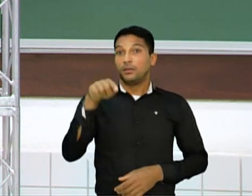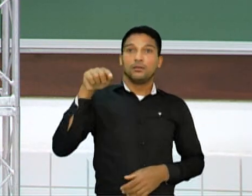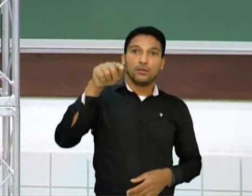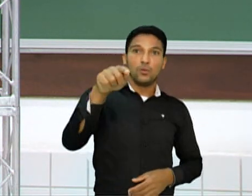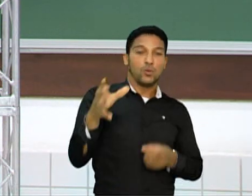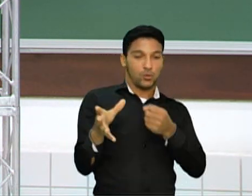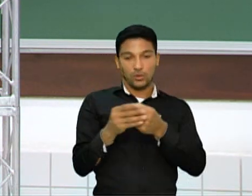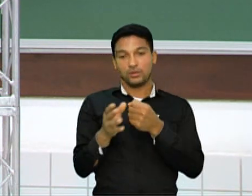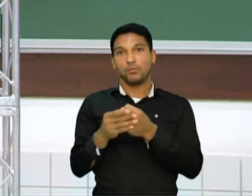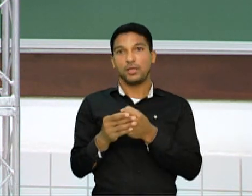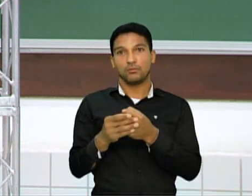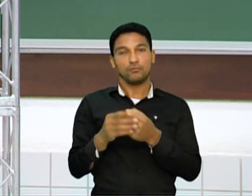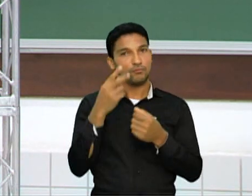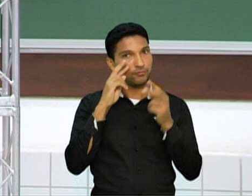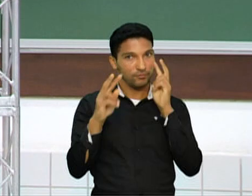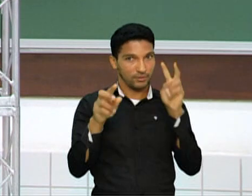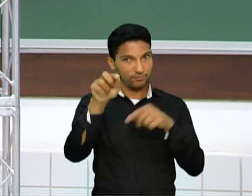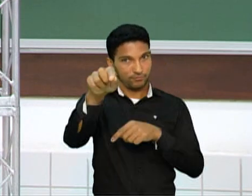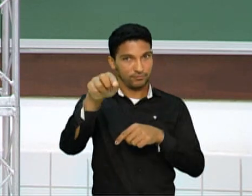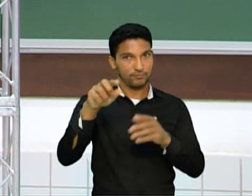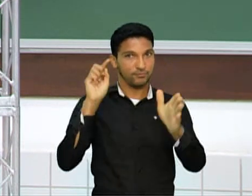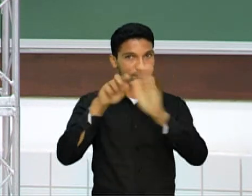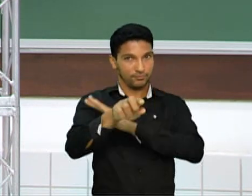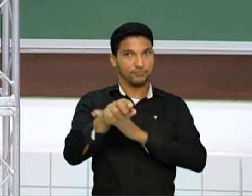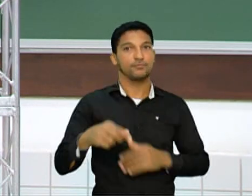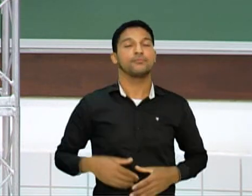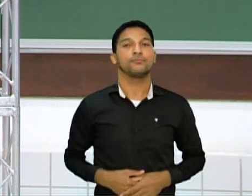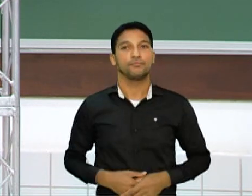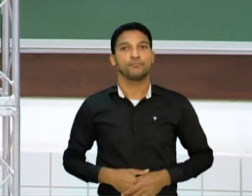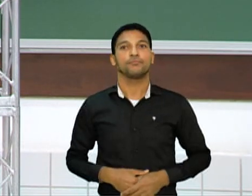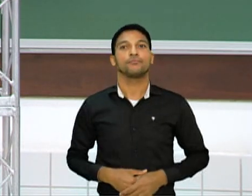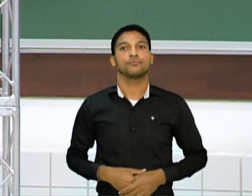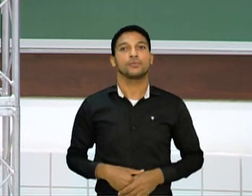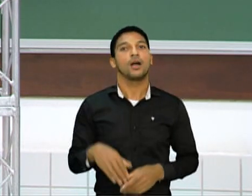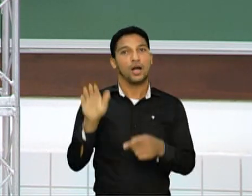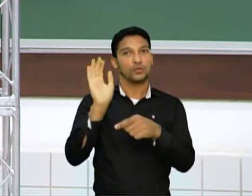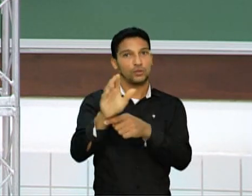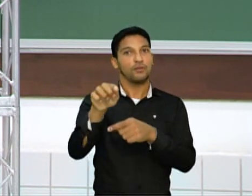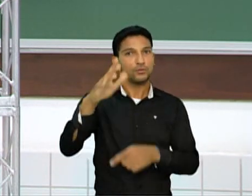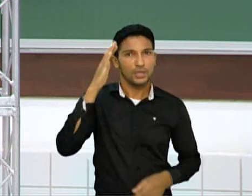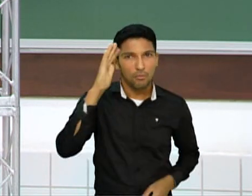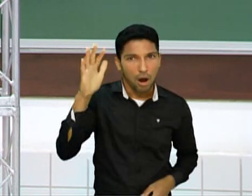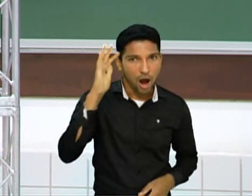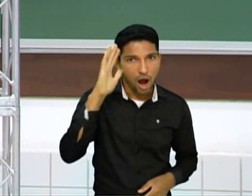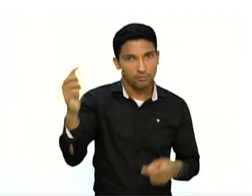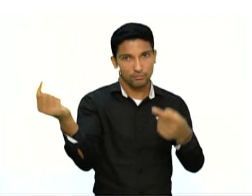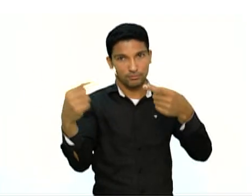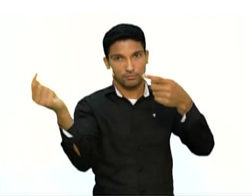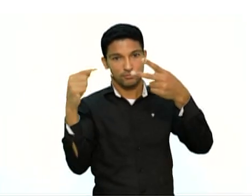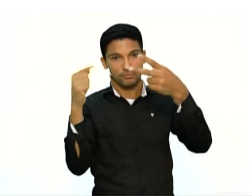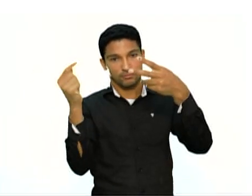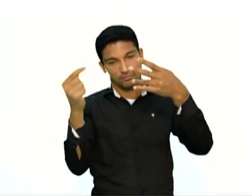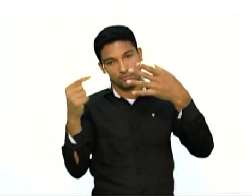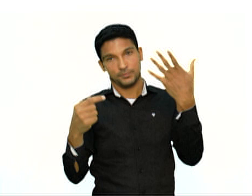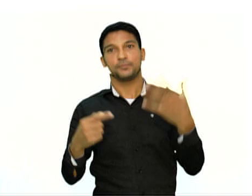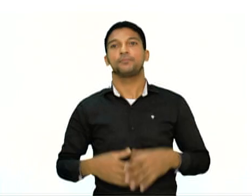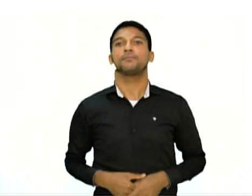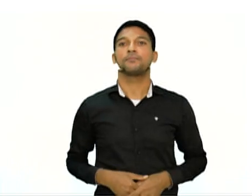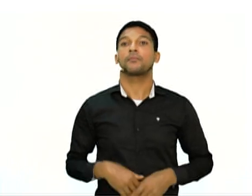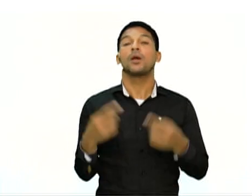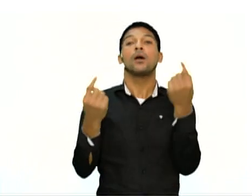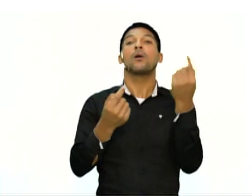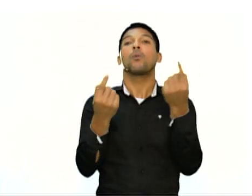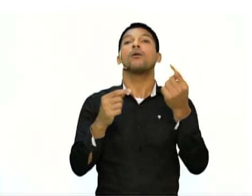até agora, vamos ver mais uma questão que vai nos ajudar a refletir sobre esses pontos. Quais são os tipos